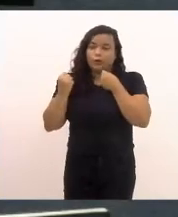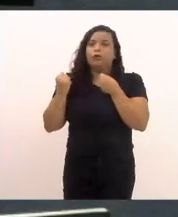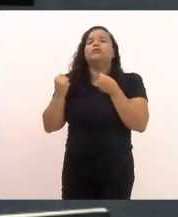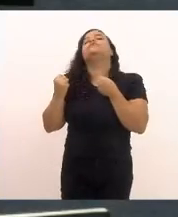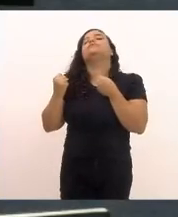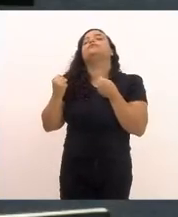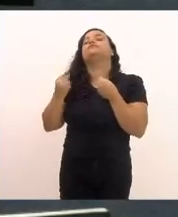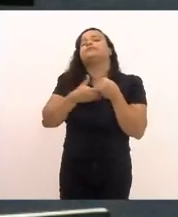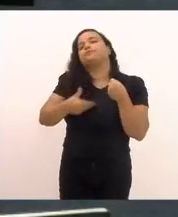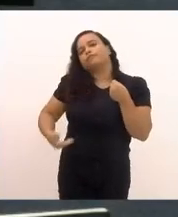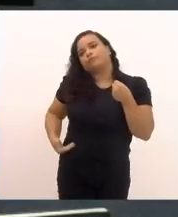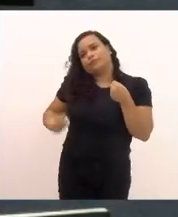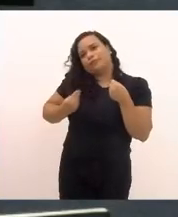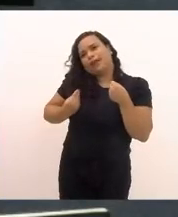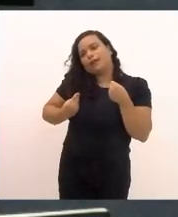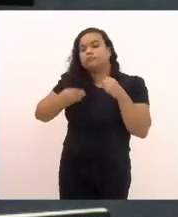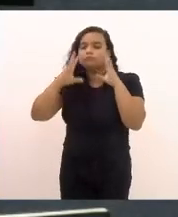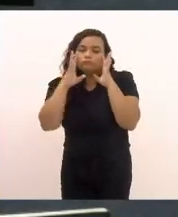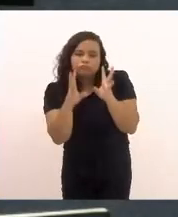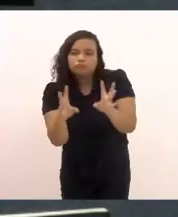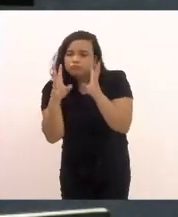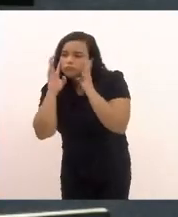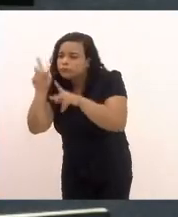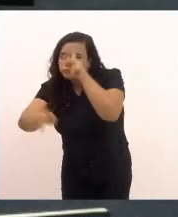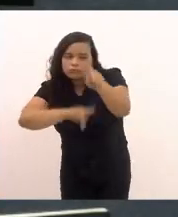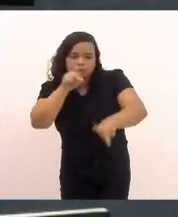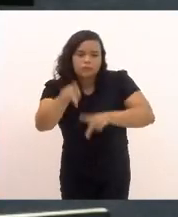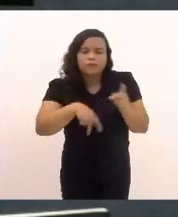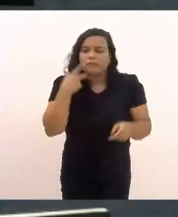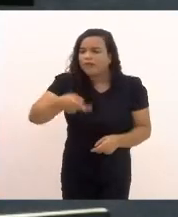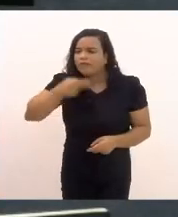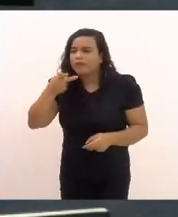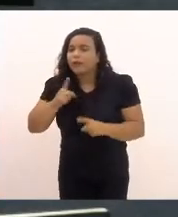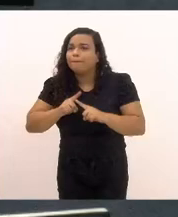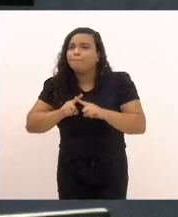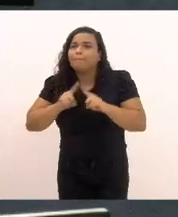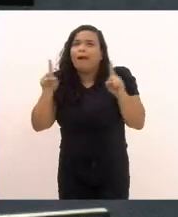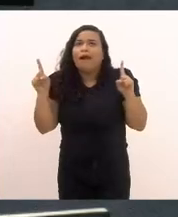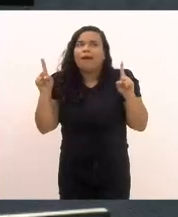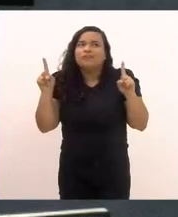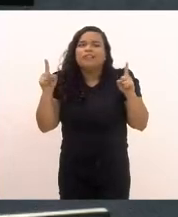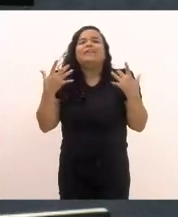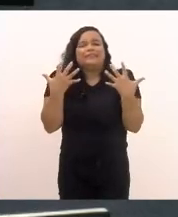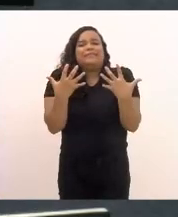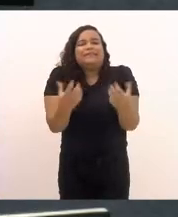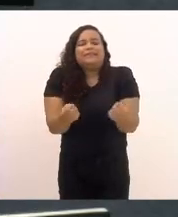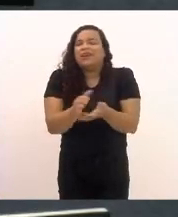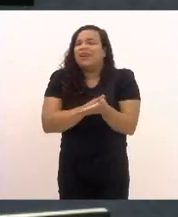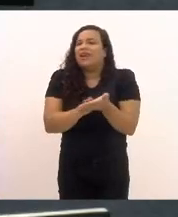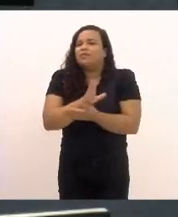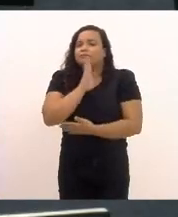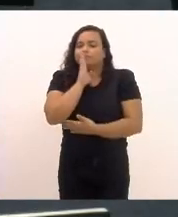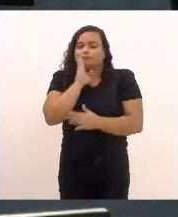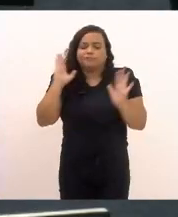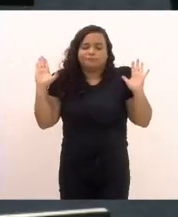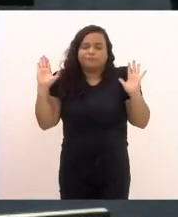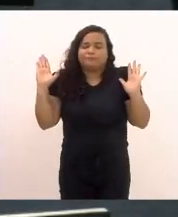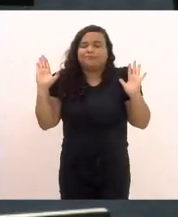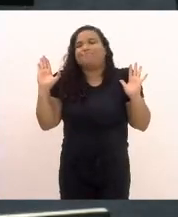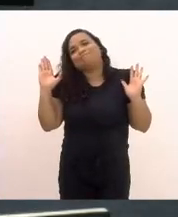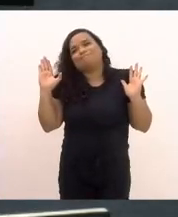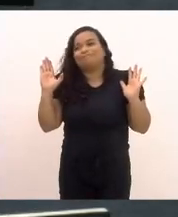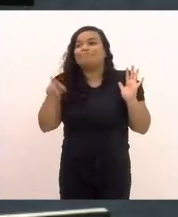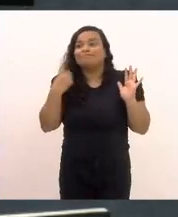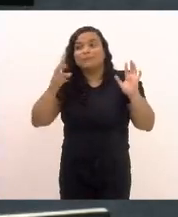ali, ouve a população falar, mas não escuta, não assimila nada. A gente espera, com essa